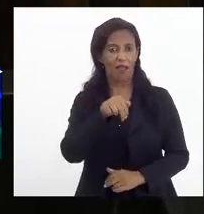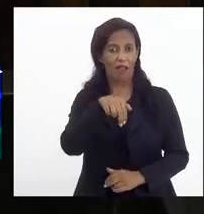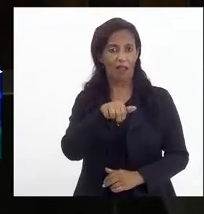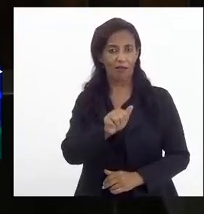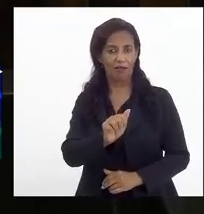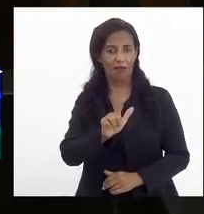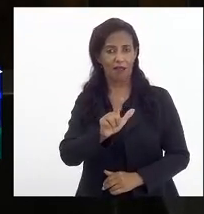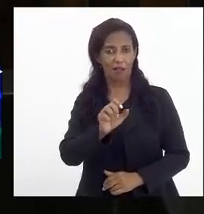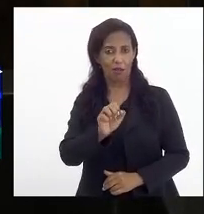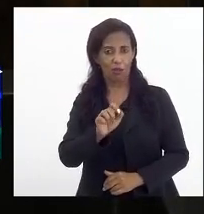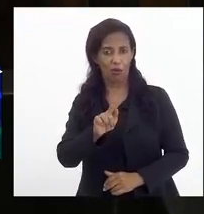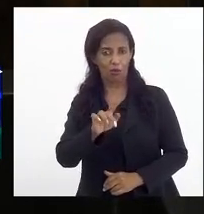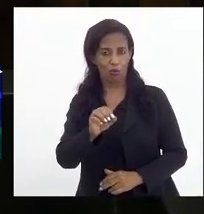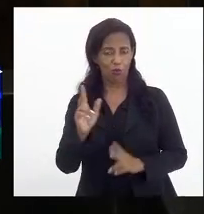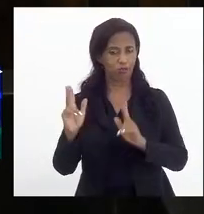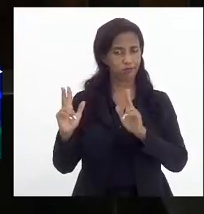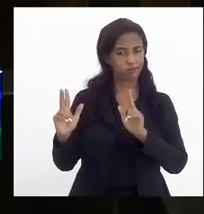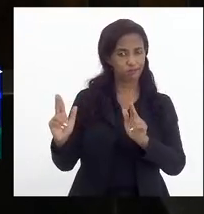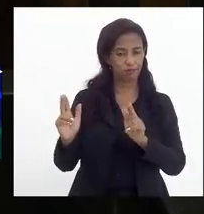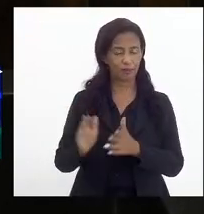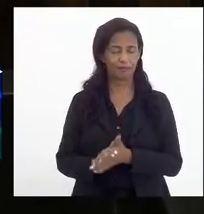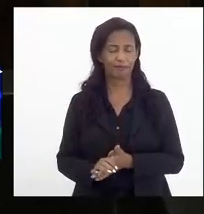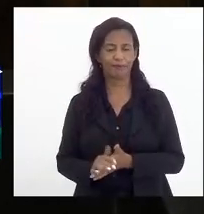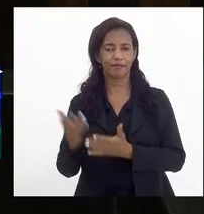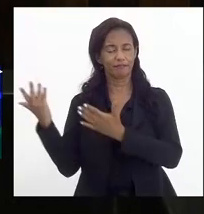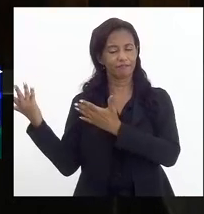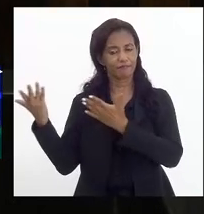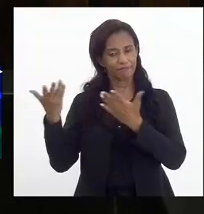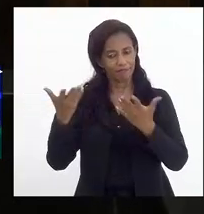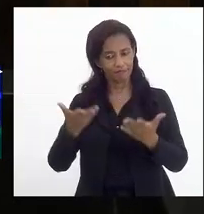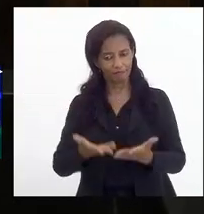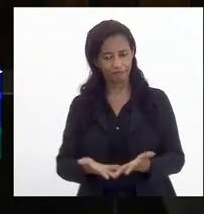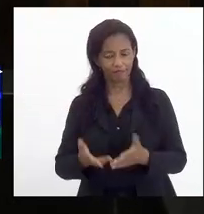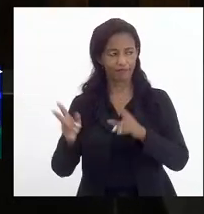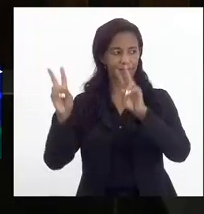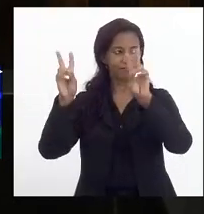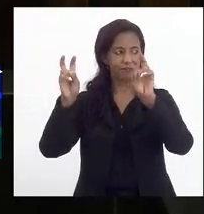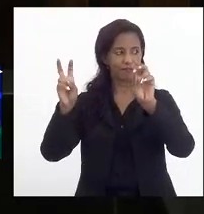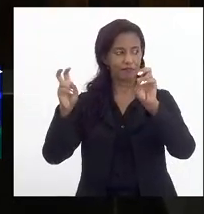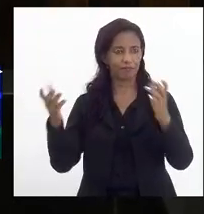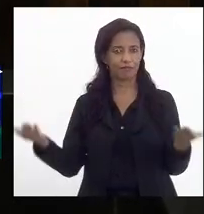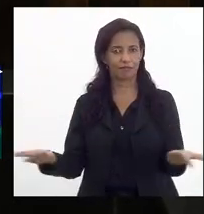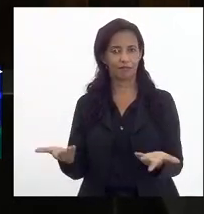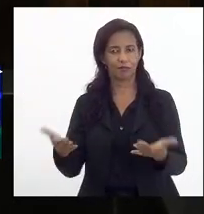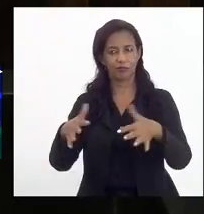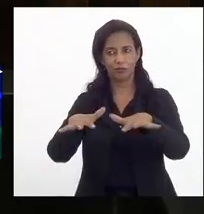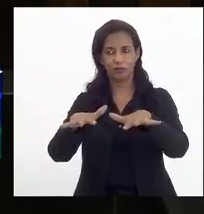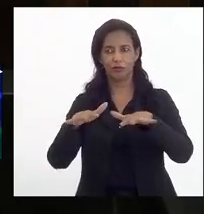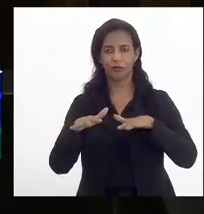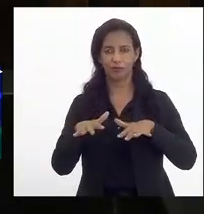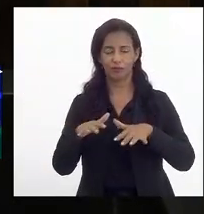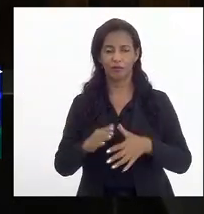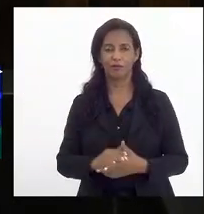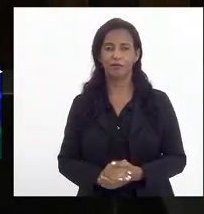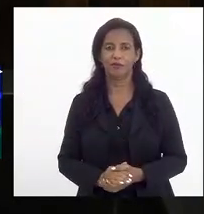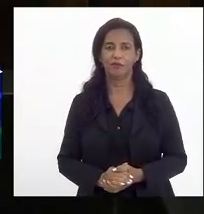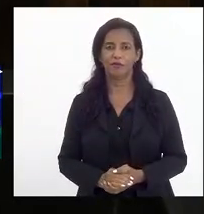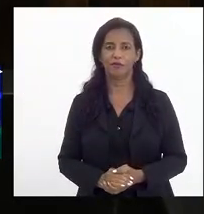tratamento é análogo então resolvi trazer esse tema hoje no plenário